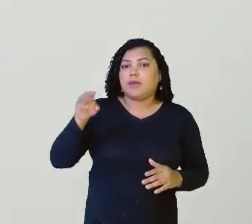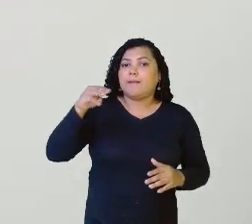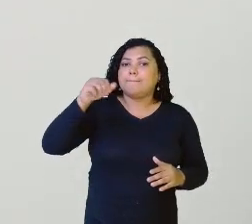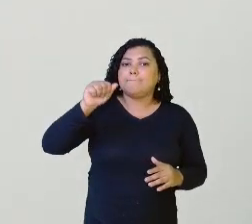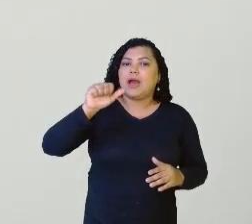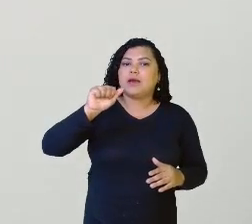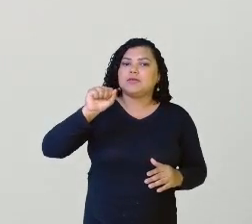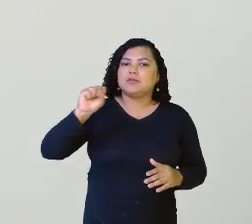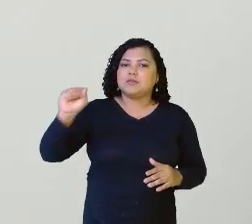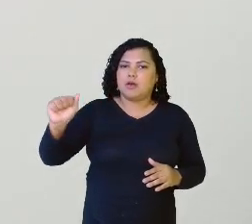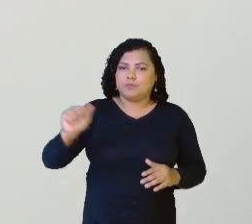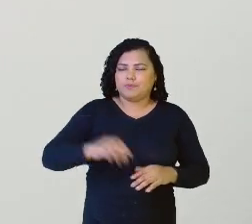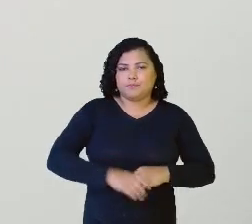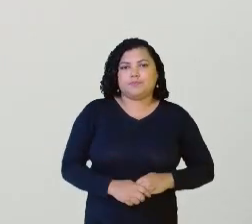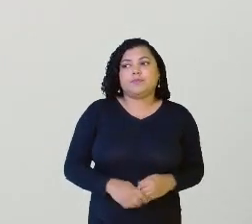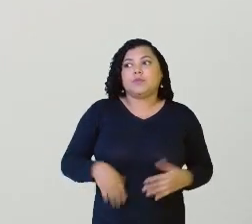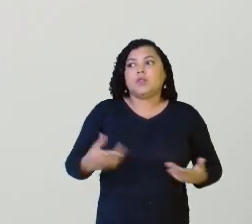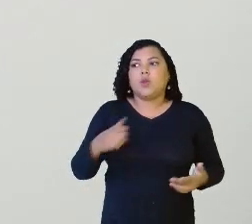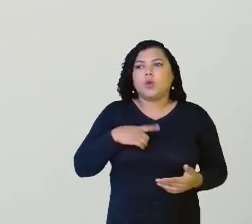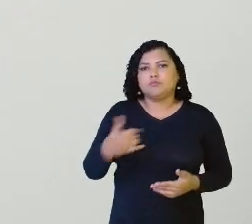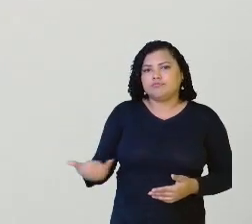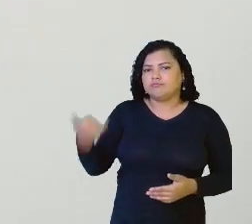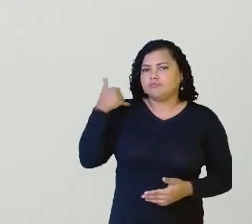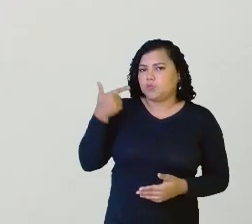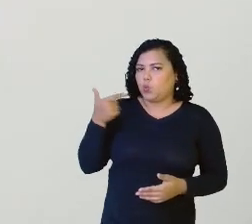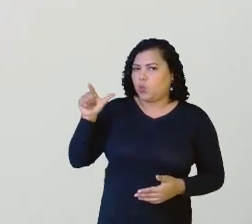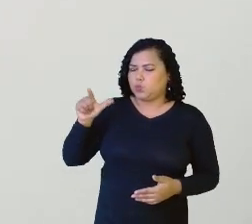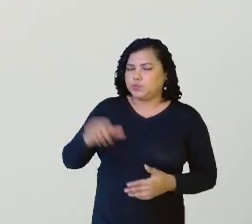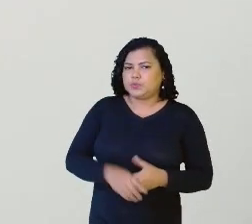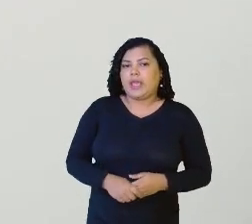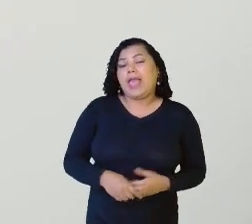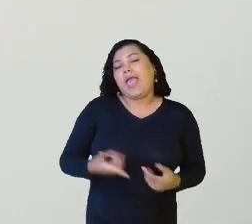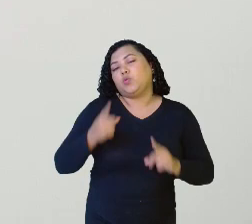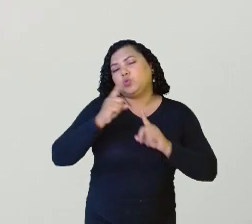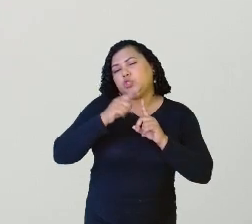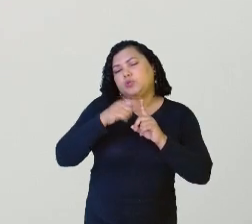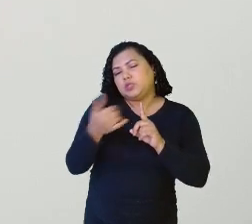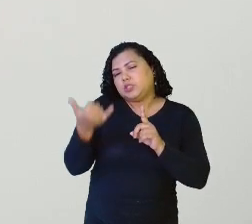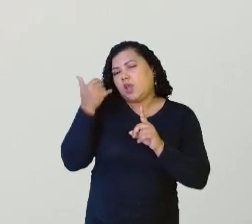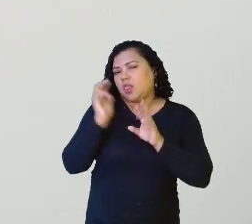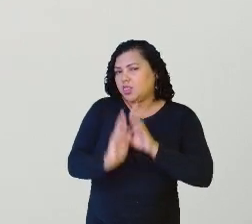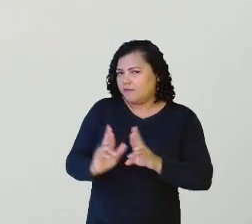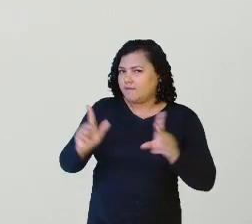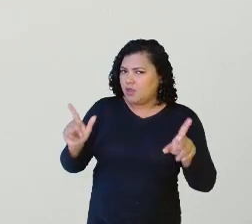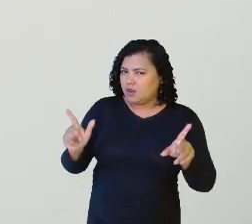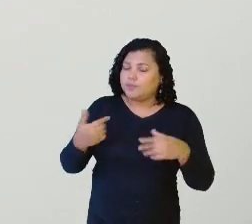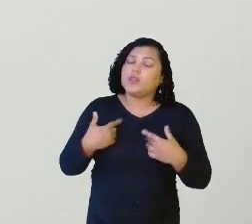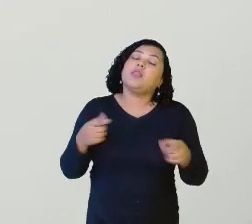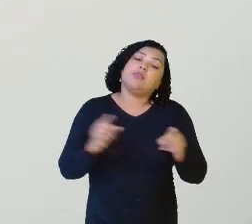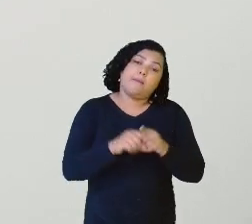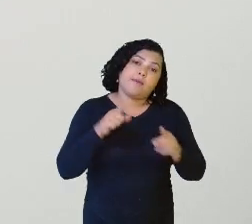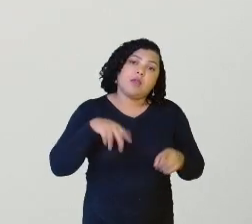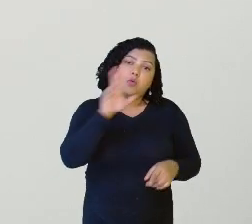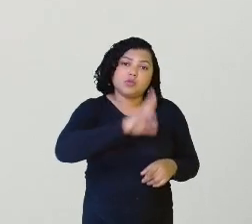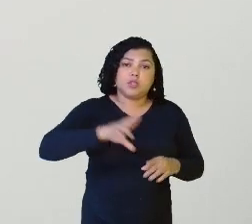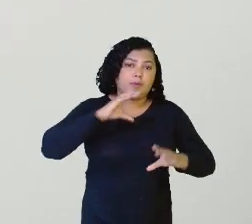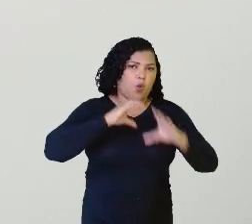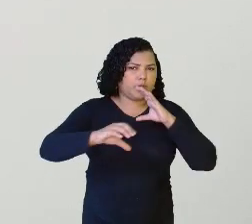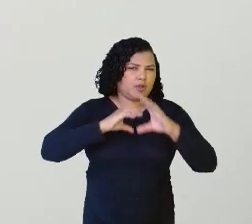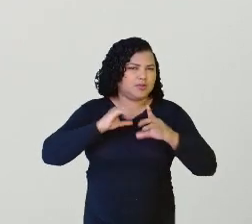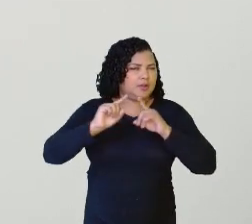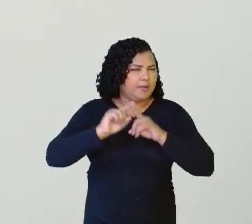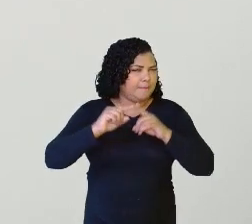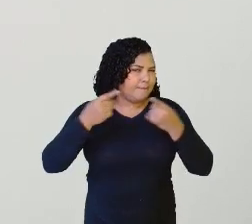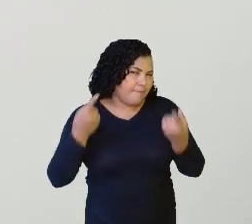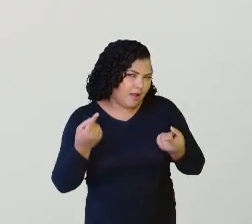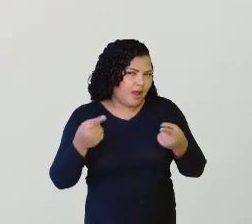lado nós temos um smartphone, um celular. Esse celular, ele é utilizado também para se comunicar, só